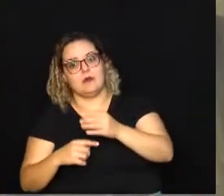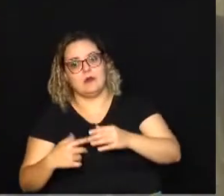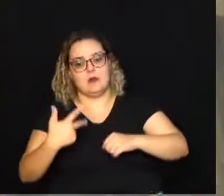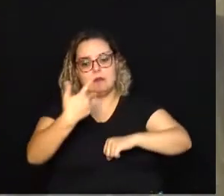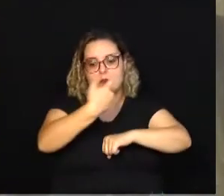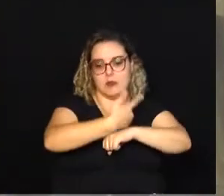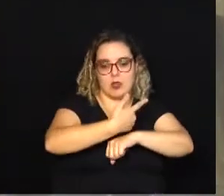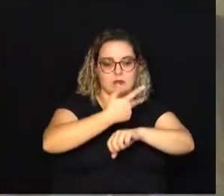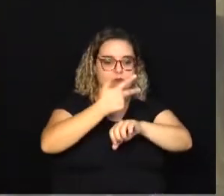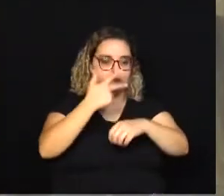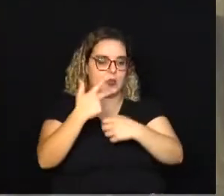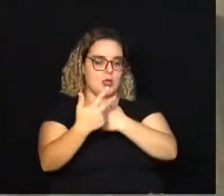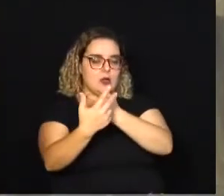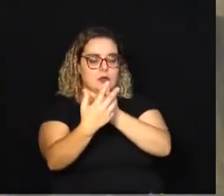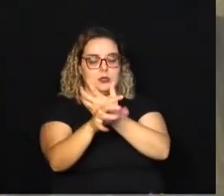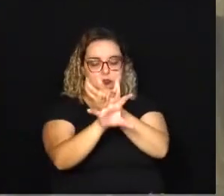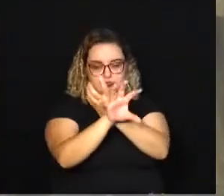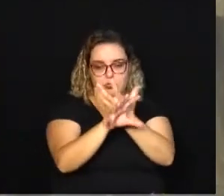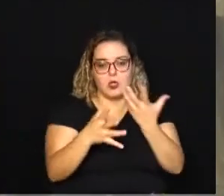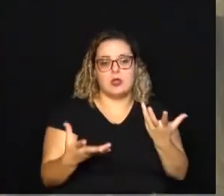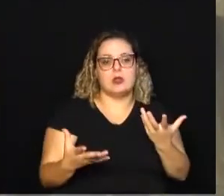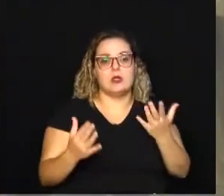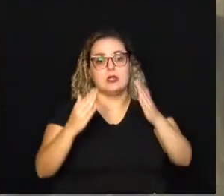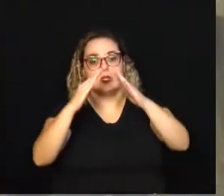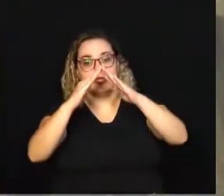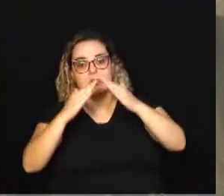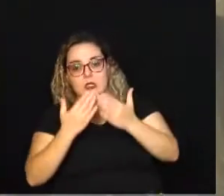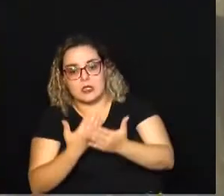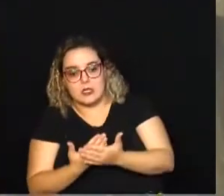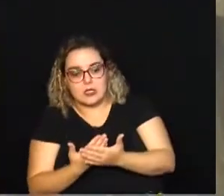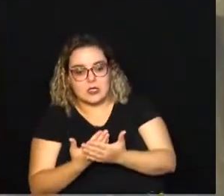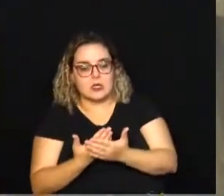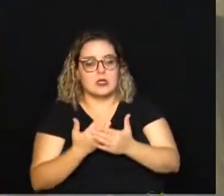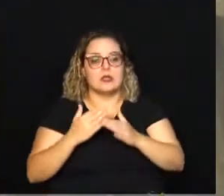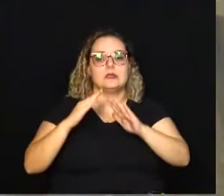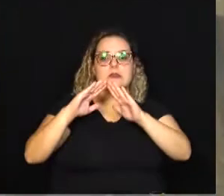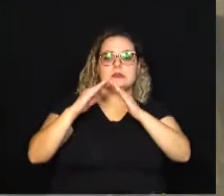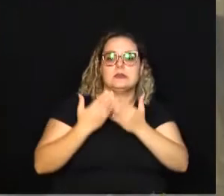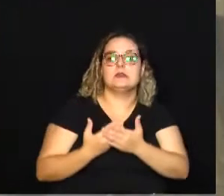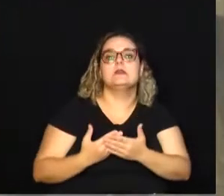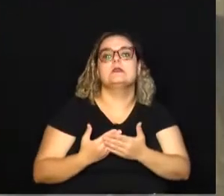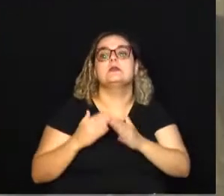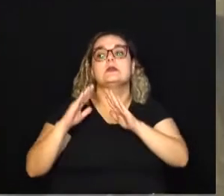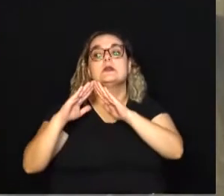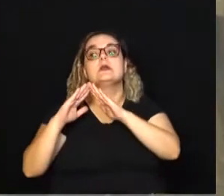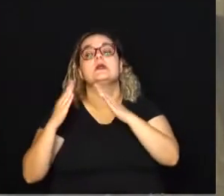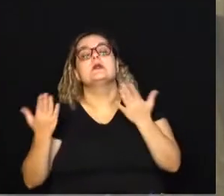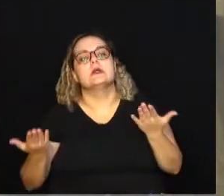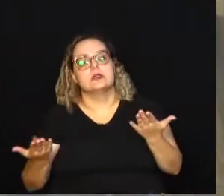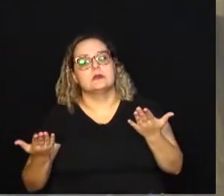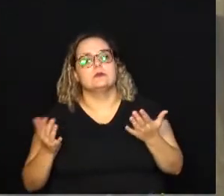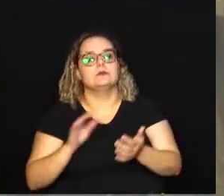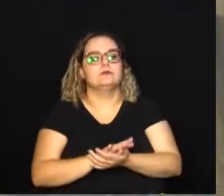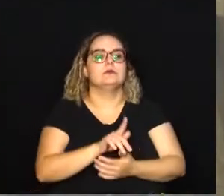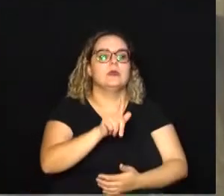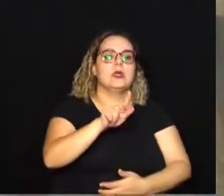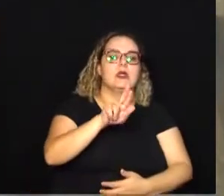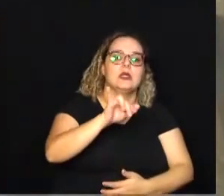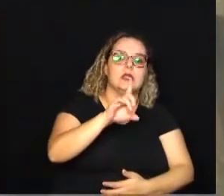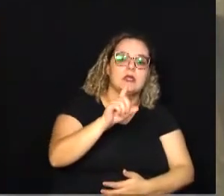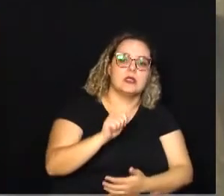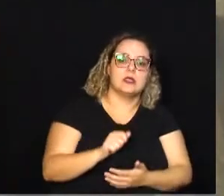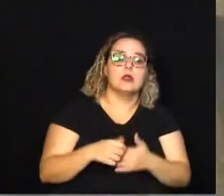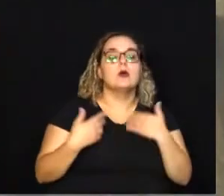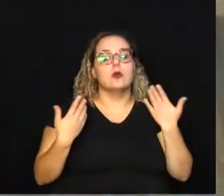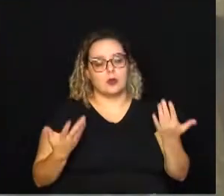em casa, quem está no colégio. Então, essa condição para os professores realmente é muito complicada. Guida, queria saber a sua opinião também sobre